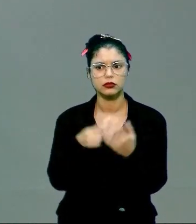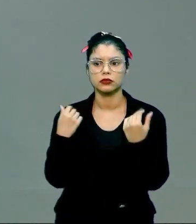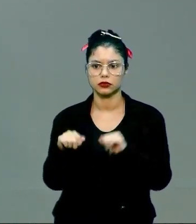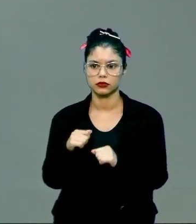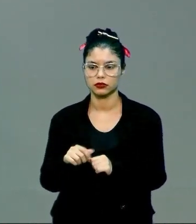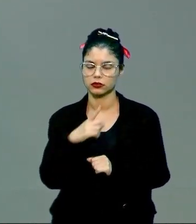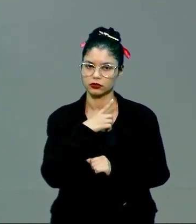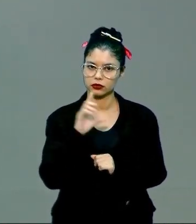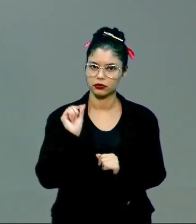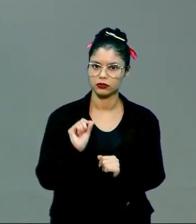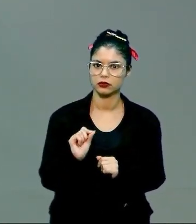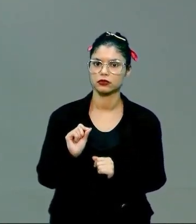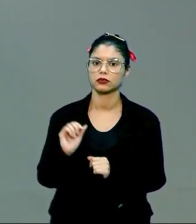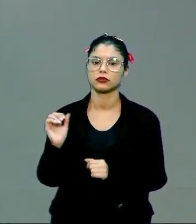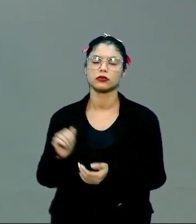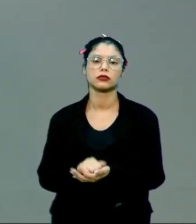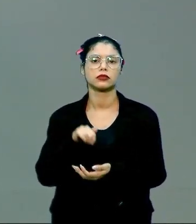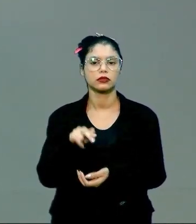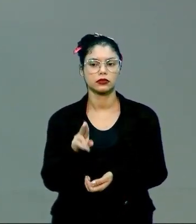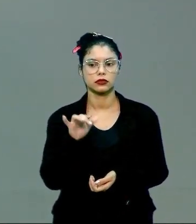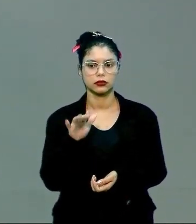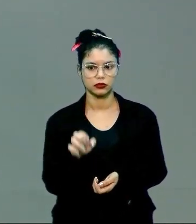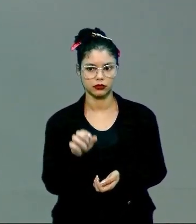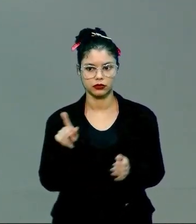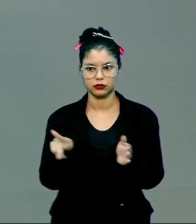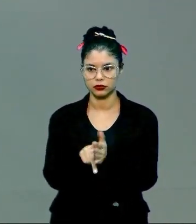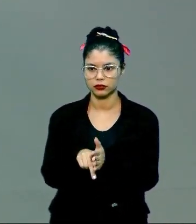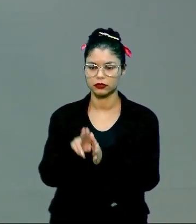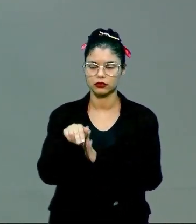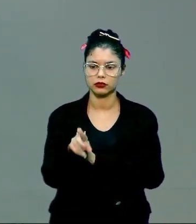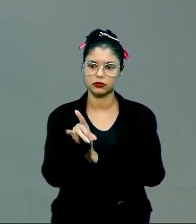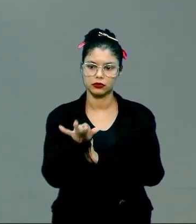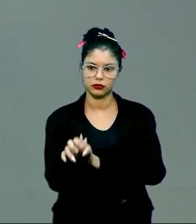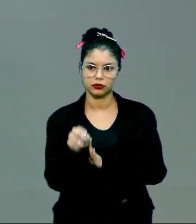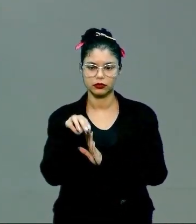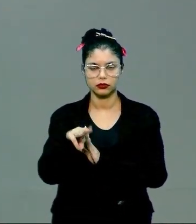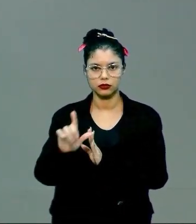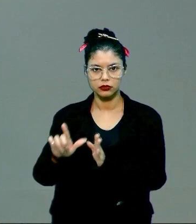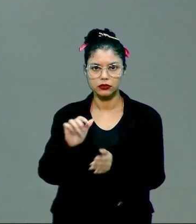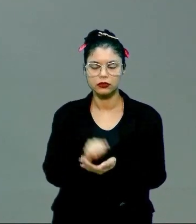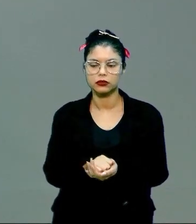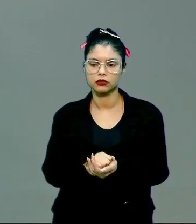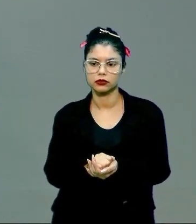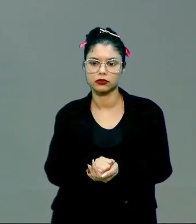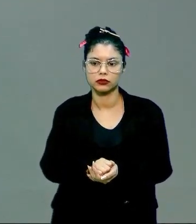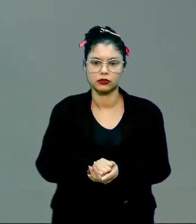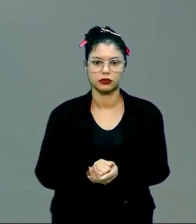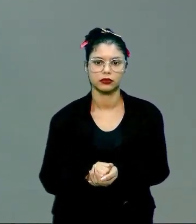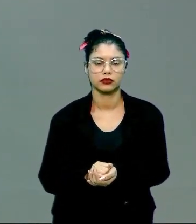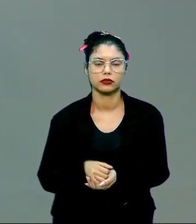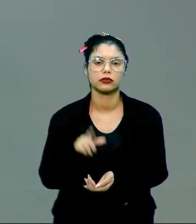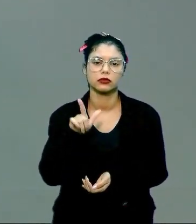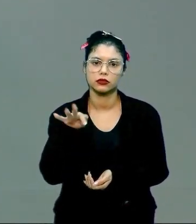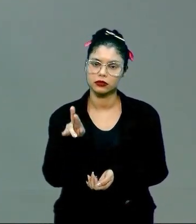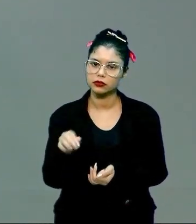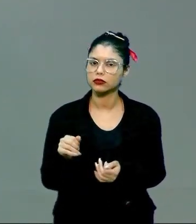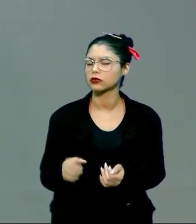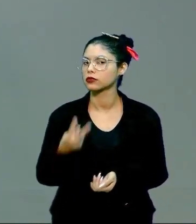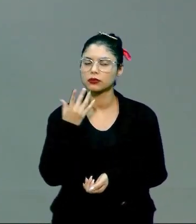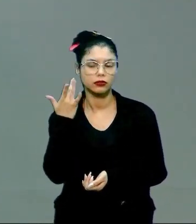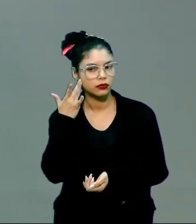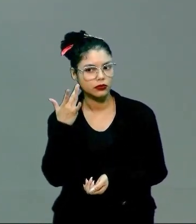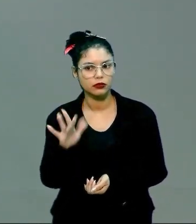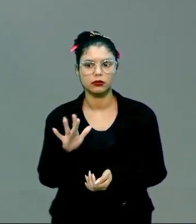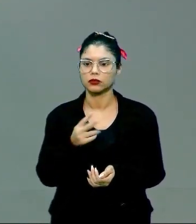deve tornar equivalente essas unidades. Ou você escolhe trabalhar ml, ou você escolhe trabalhar litro. O que não pode acontecer